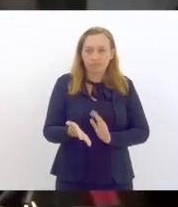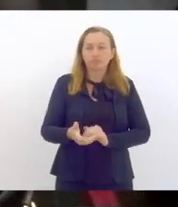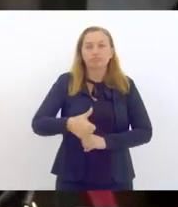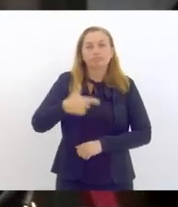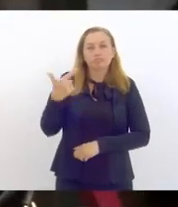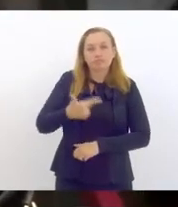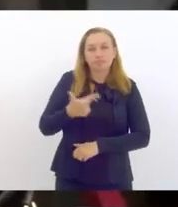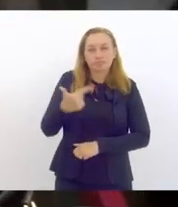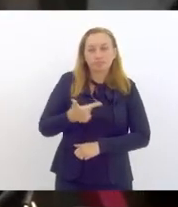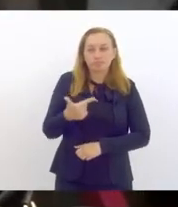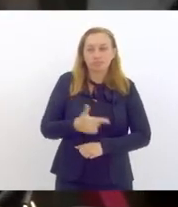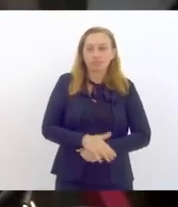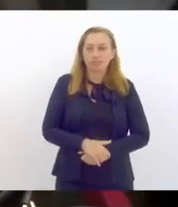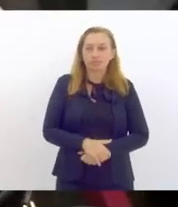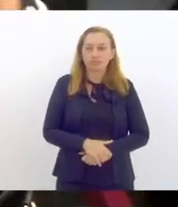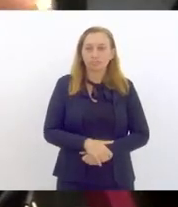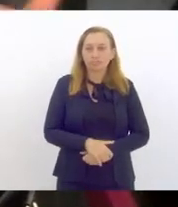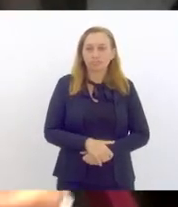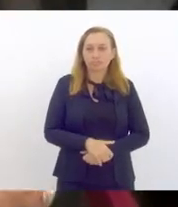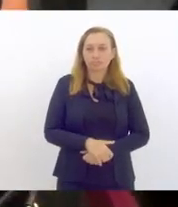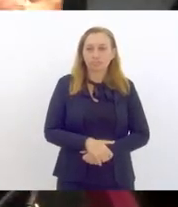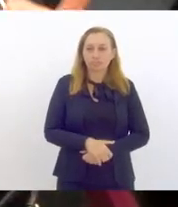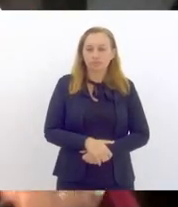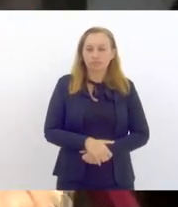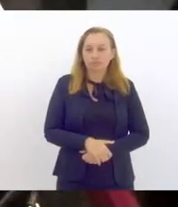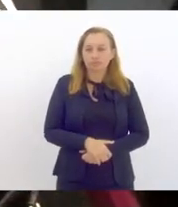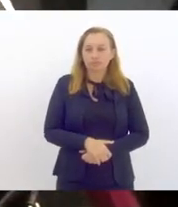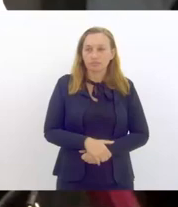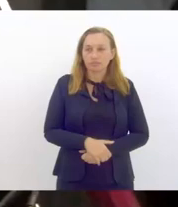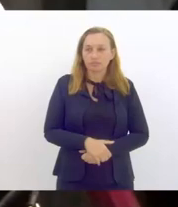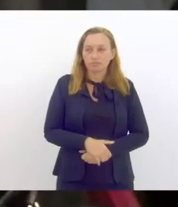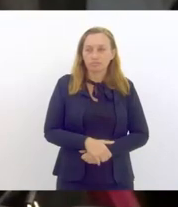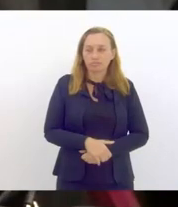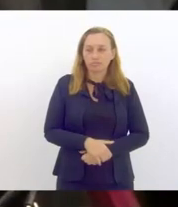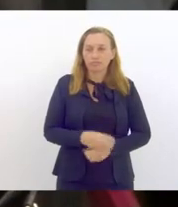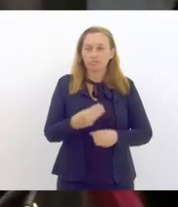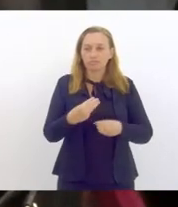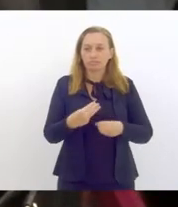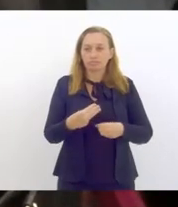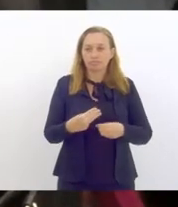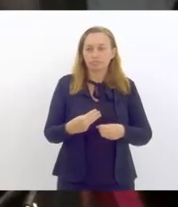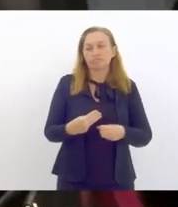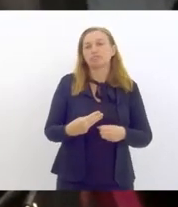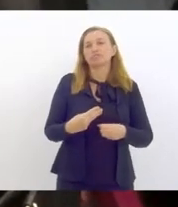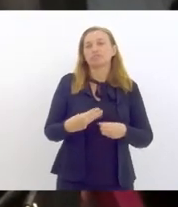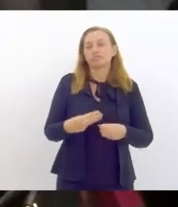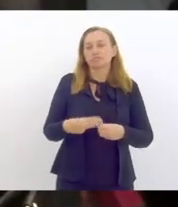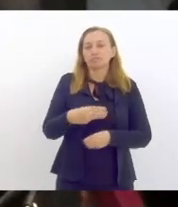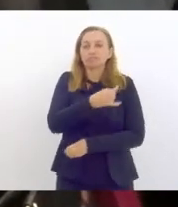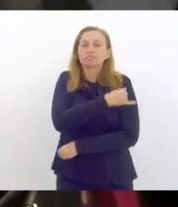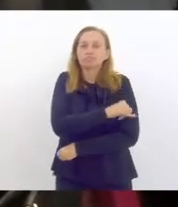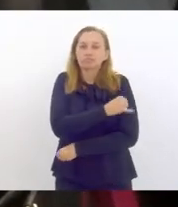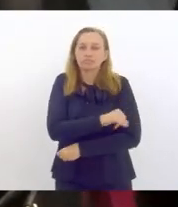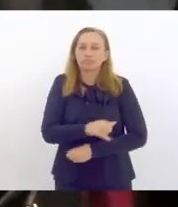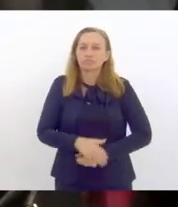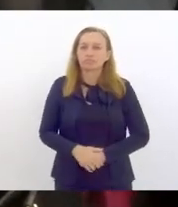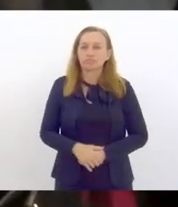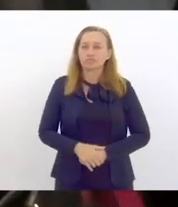segunda o exatamente o passivo a ser devido ao município do Rio de Janeiro e eles